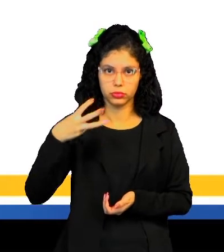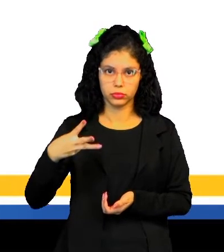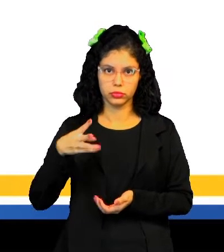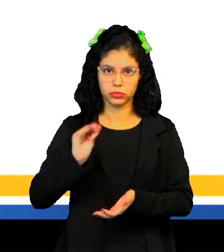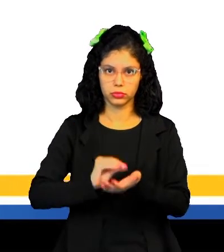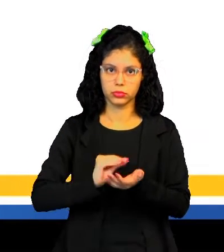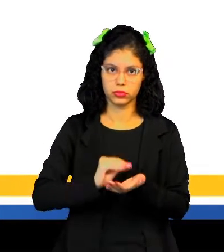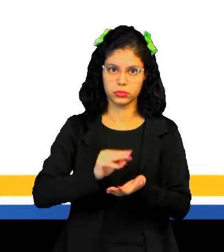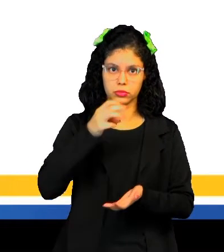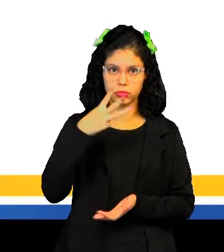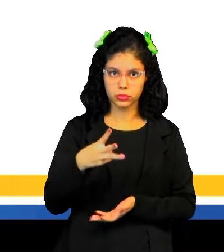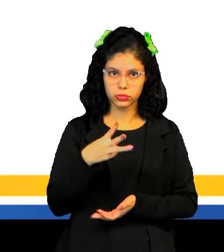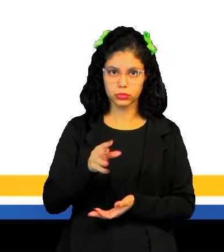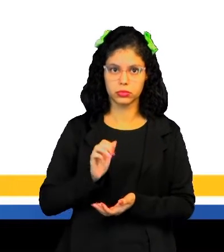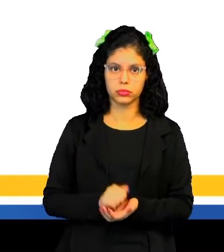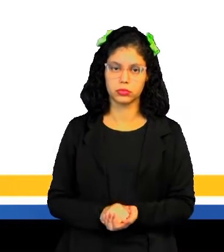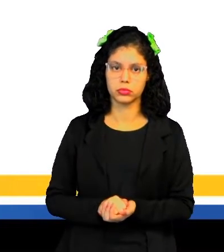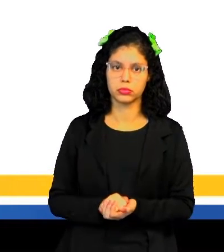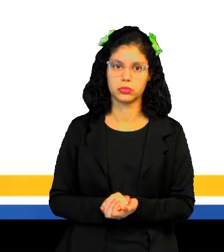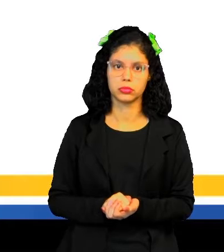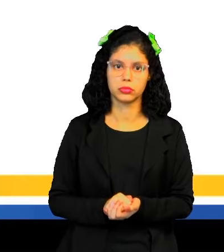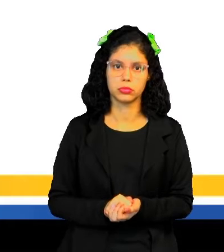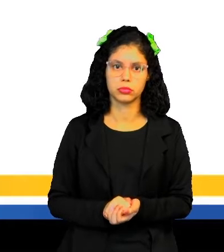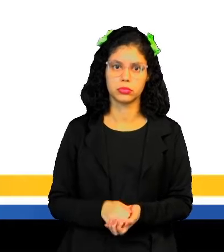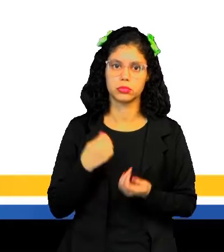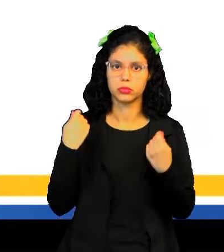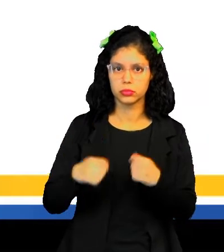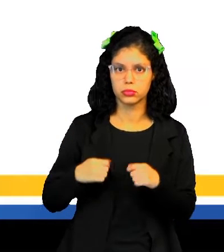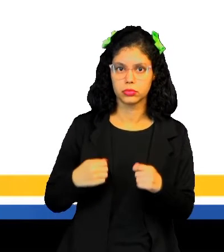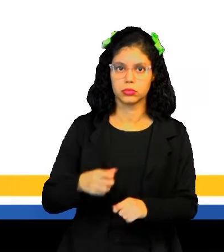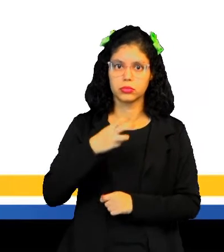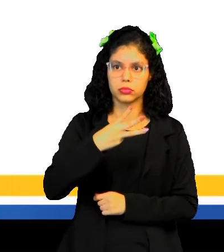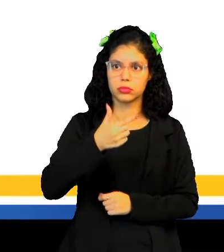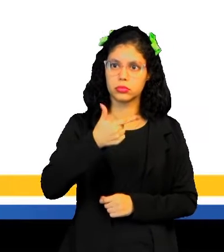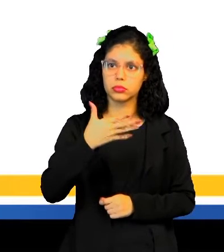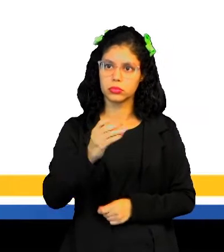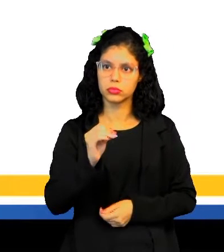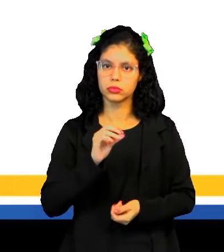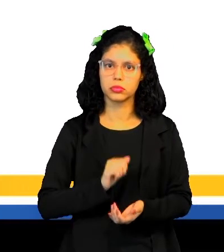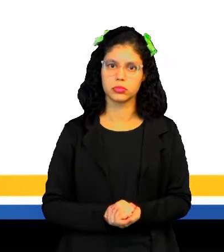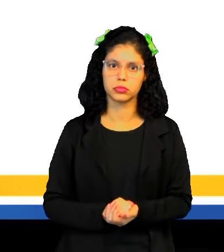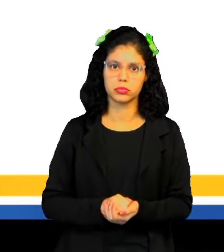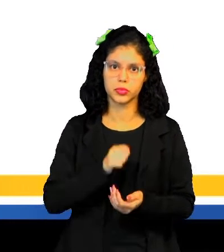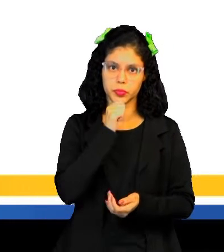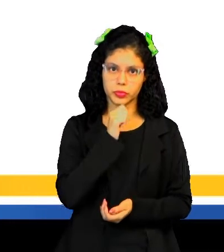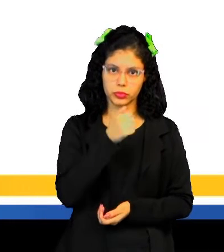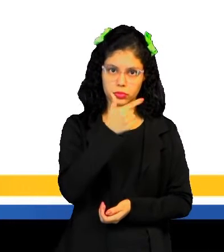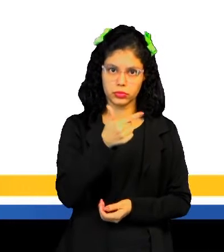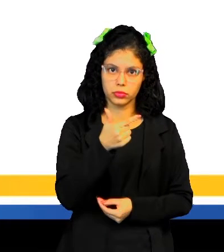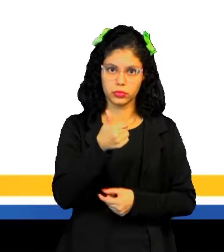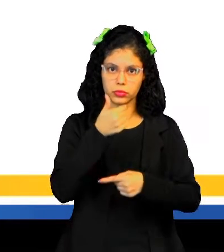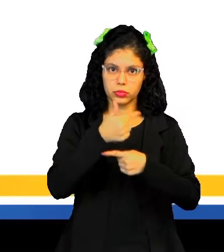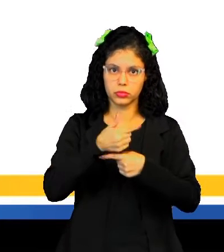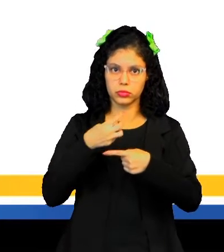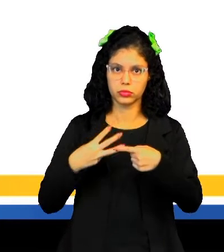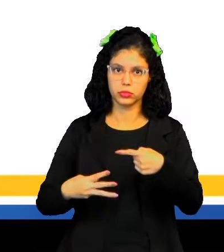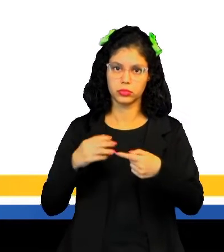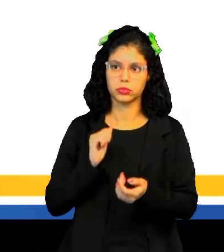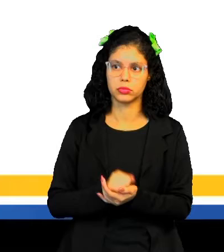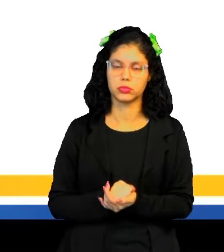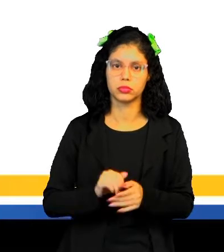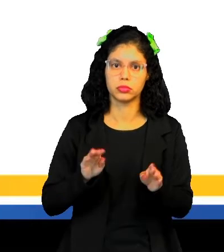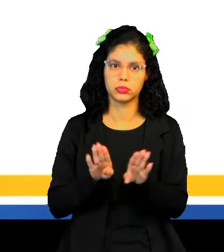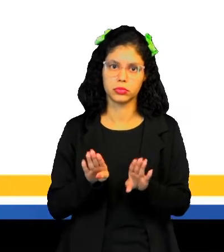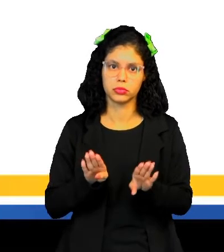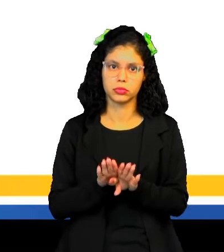113 ausências e 3 abstenções. Eram necessários 320 votos, né? 2/3 dos votos. Então,